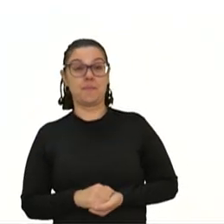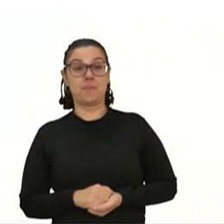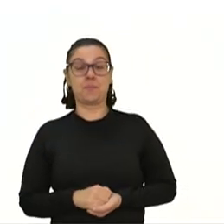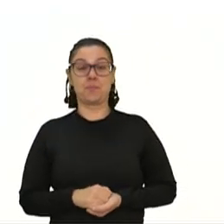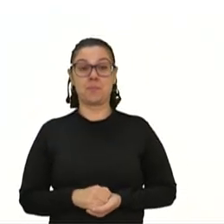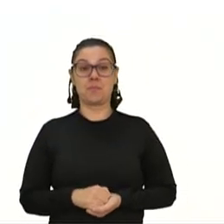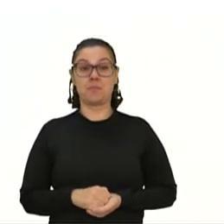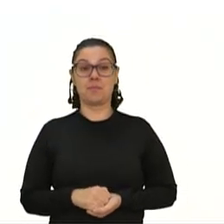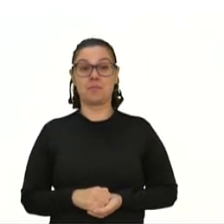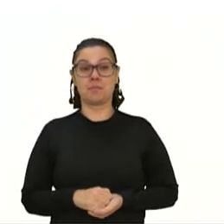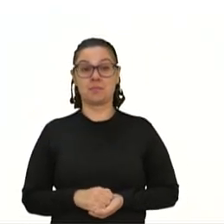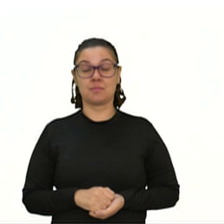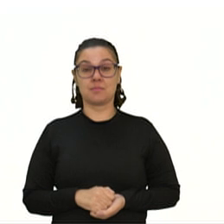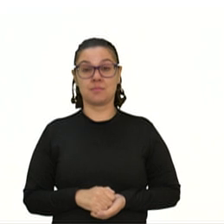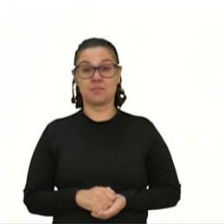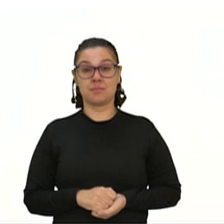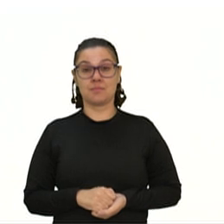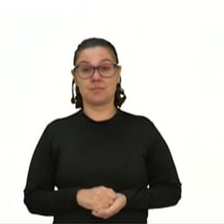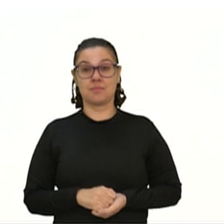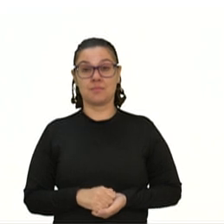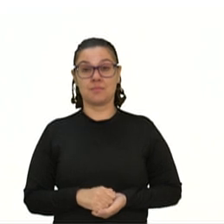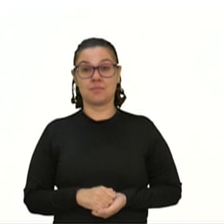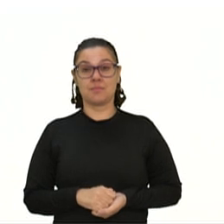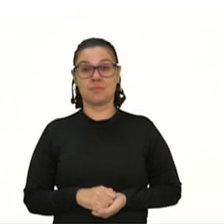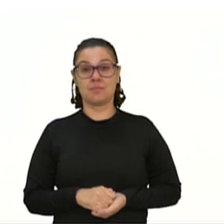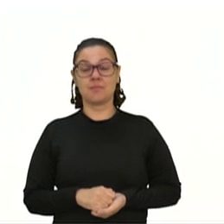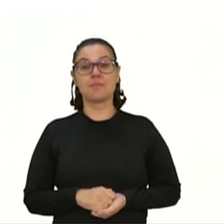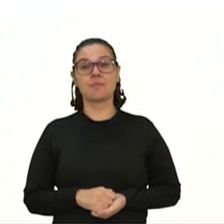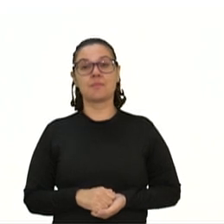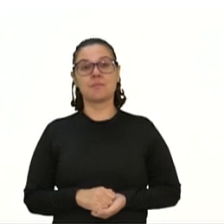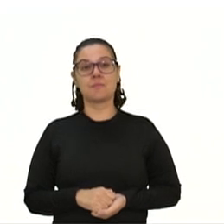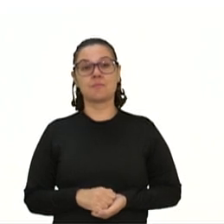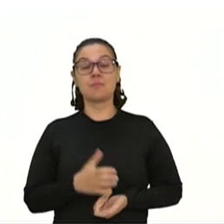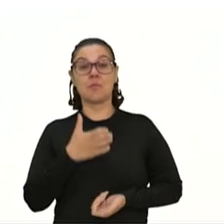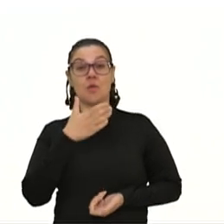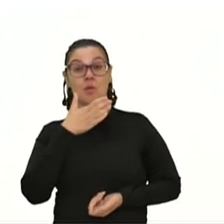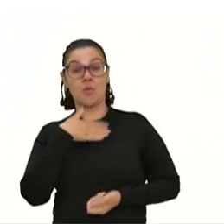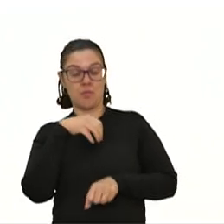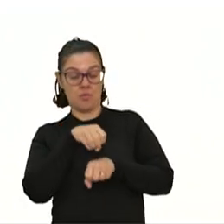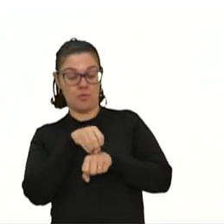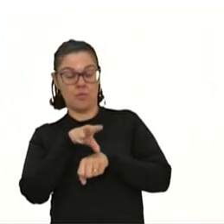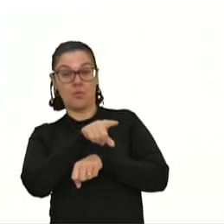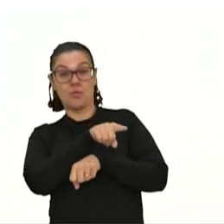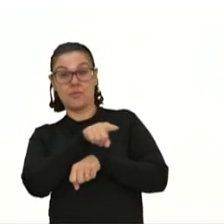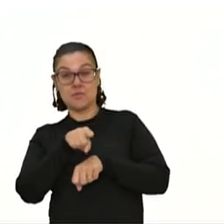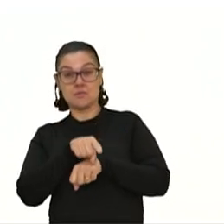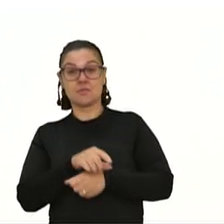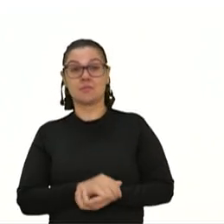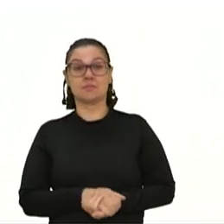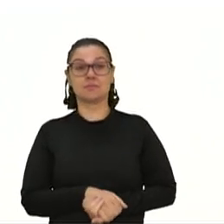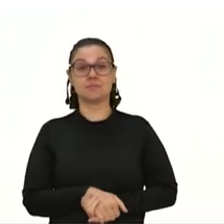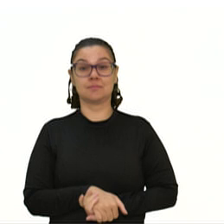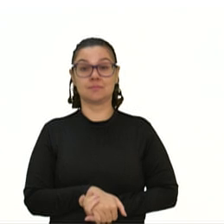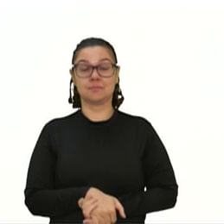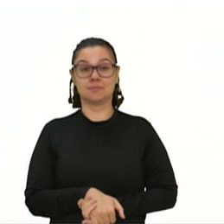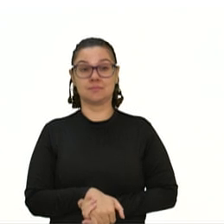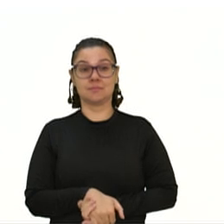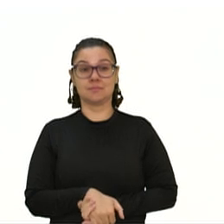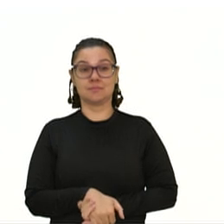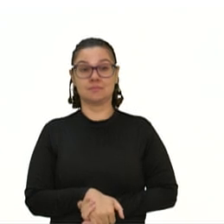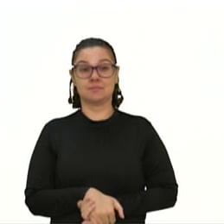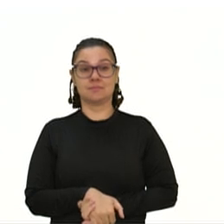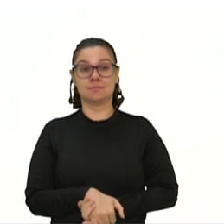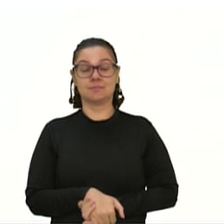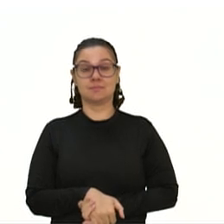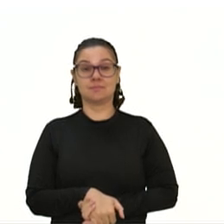think carefully before you take your decision. O meu conselho é que você should or